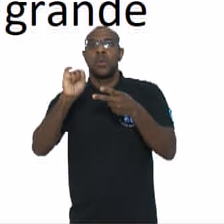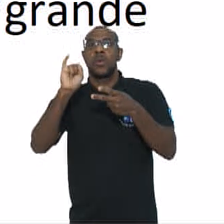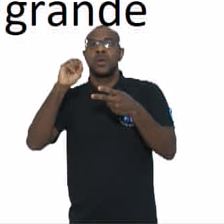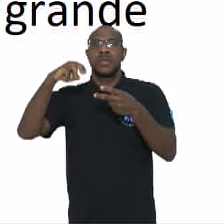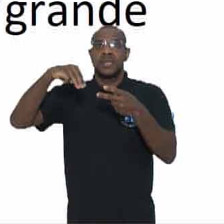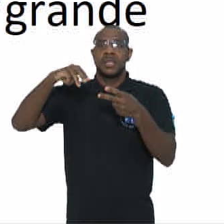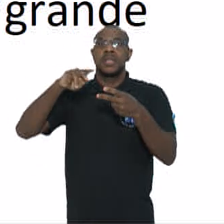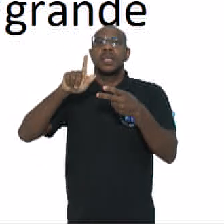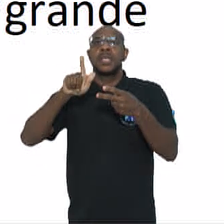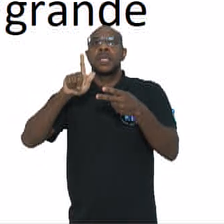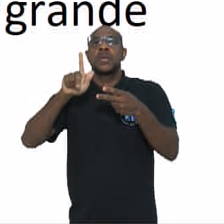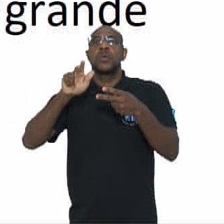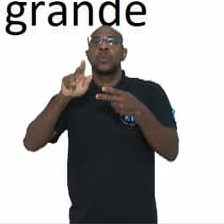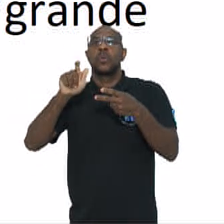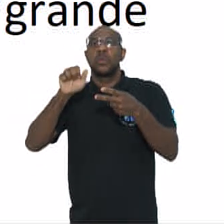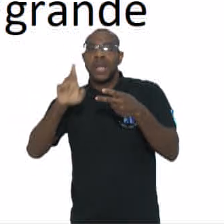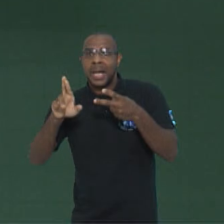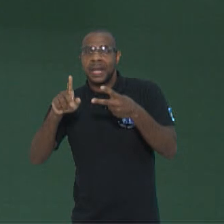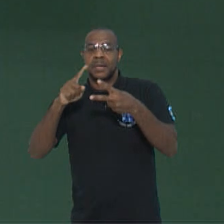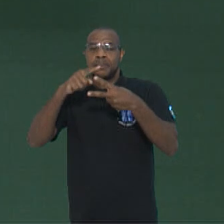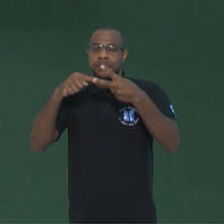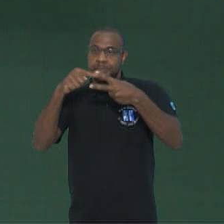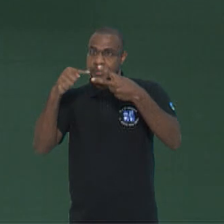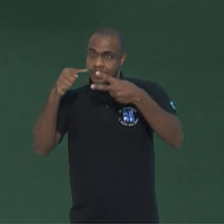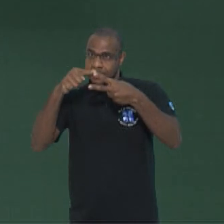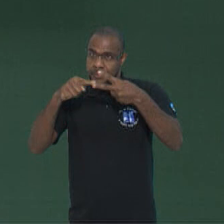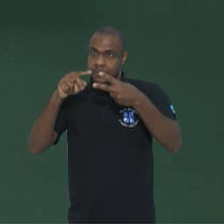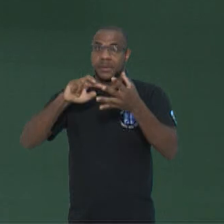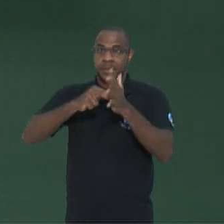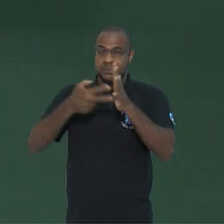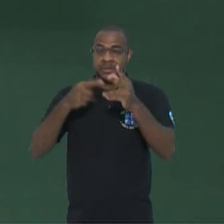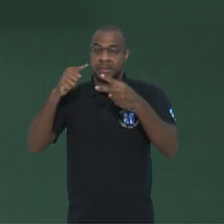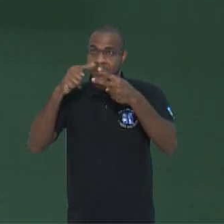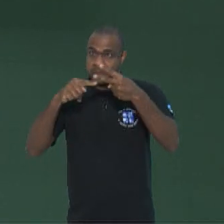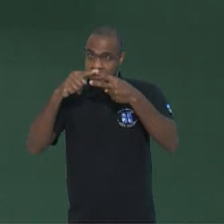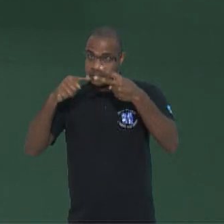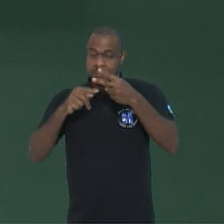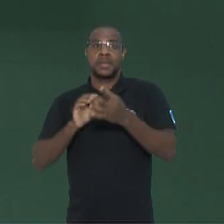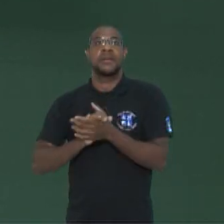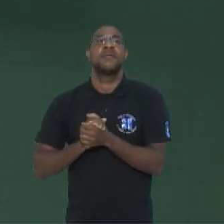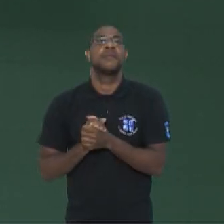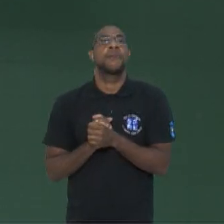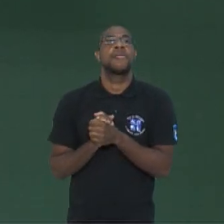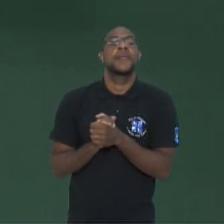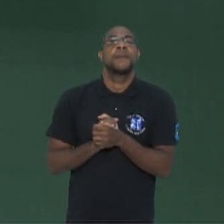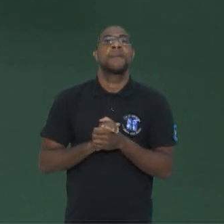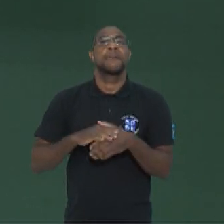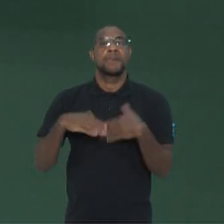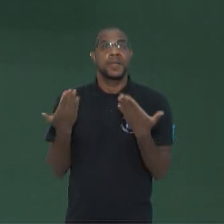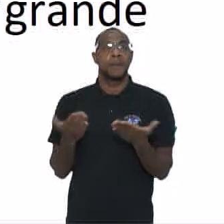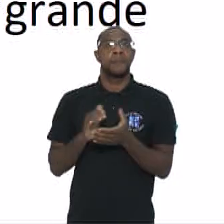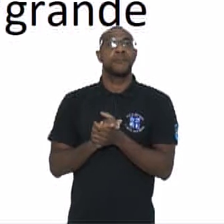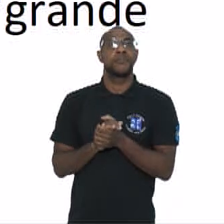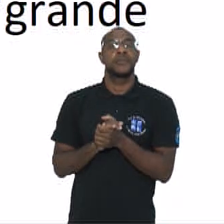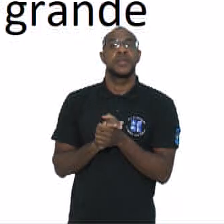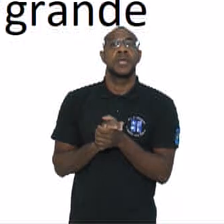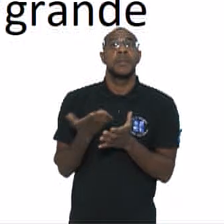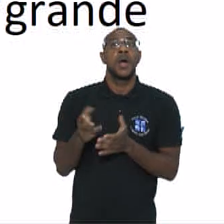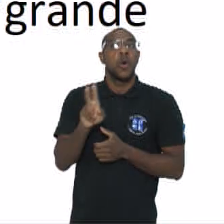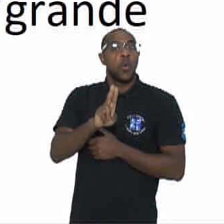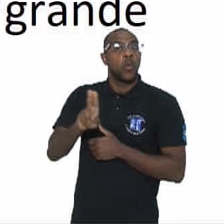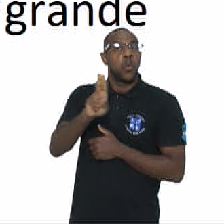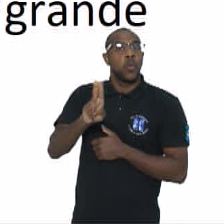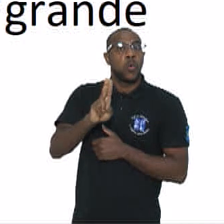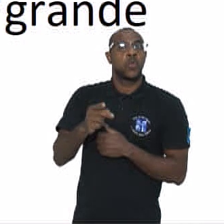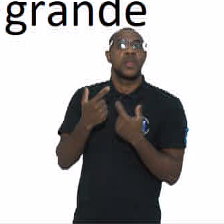lá, primeira pessoa do singular, segunda pessoa do plural, enfim. Mas como o uso da